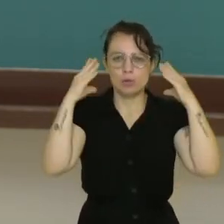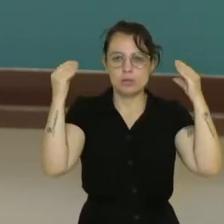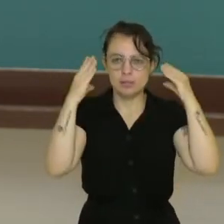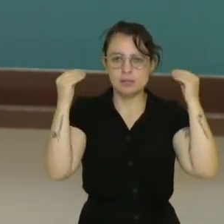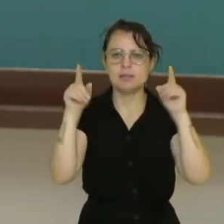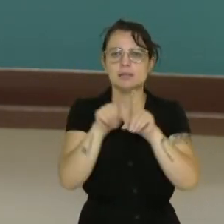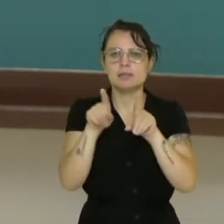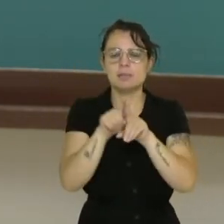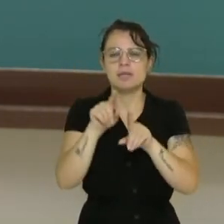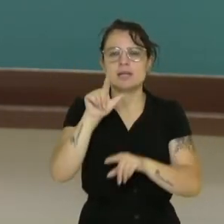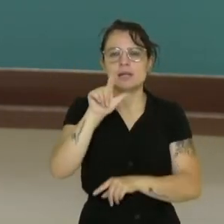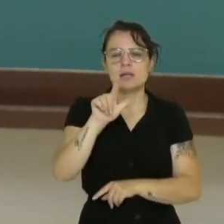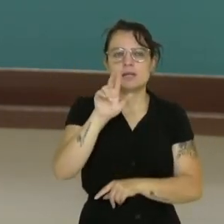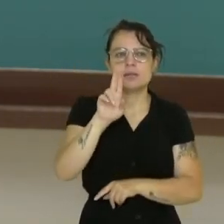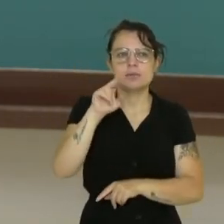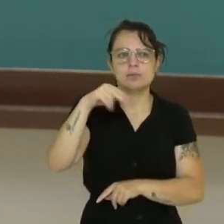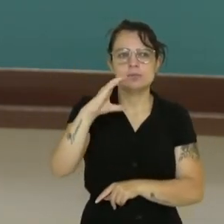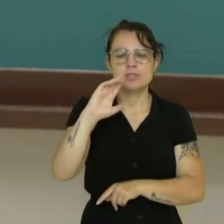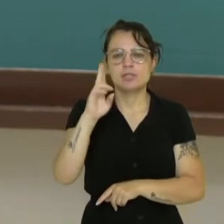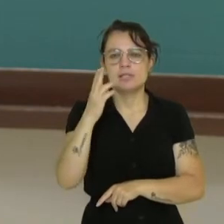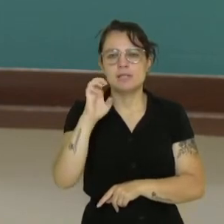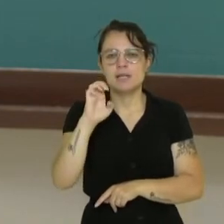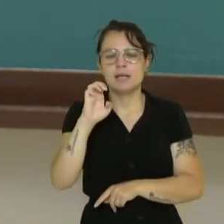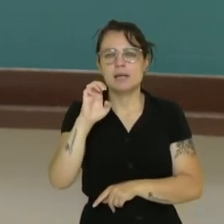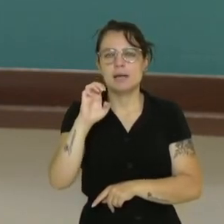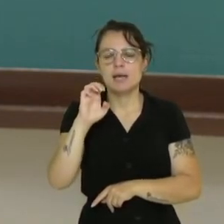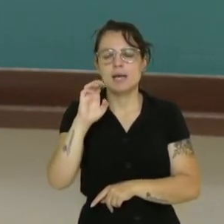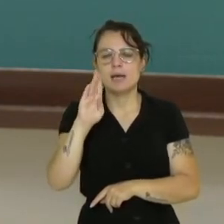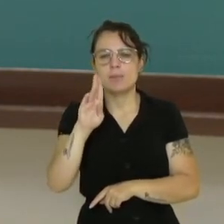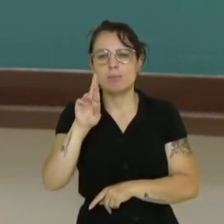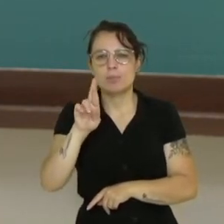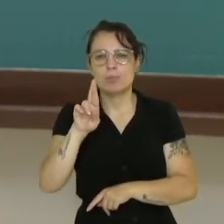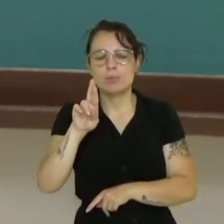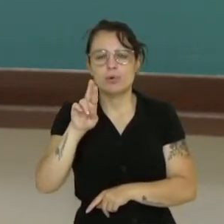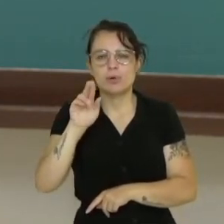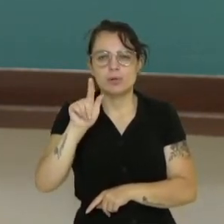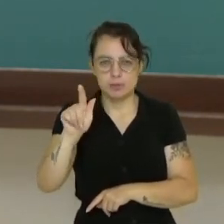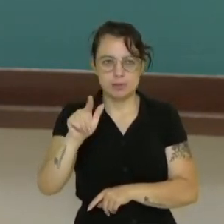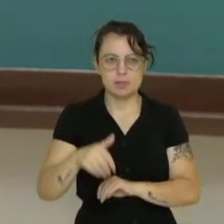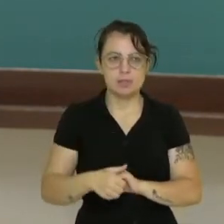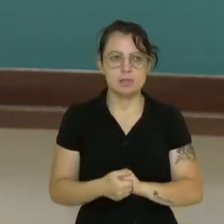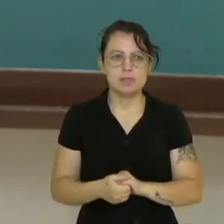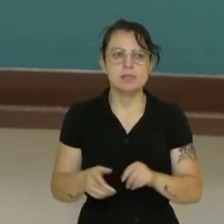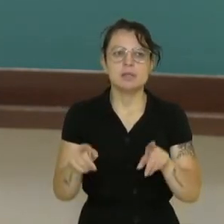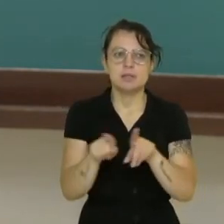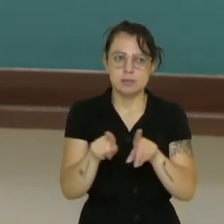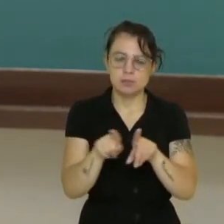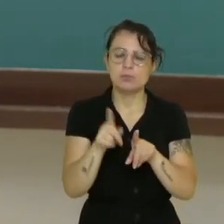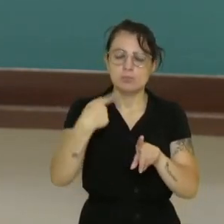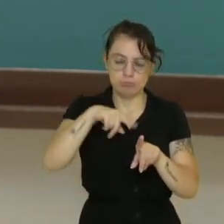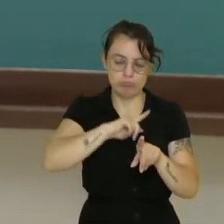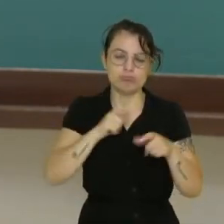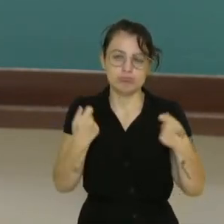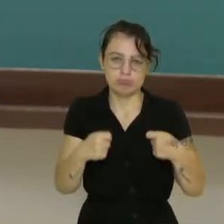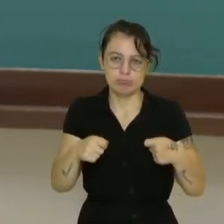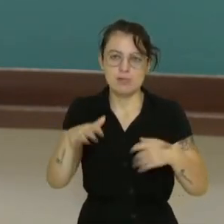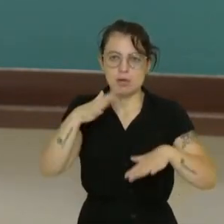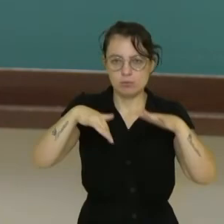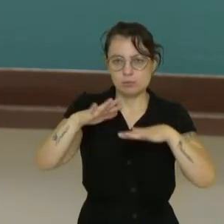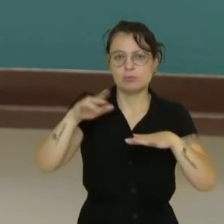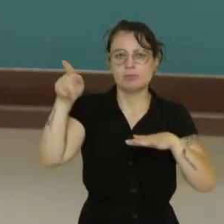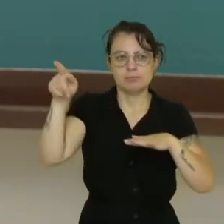mesmo Luxemburgo, né? Então nós já tínhamos a necessidade de reconstruir esses